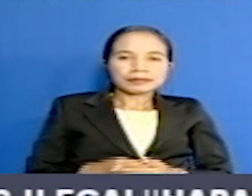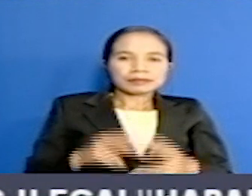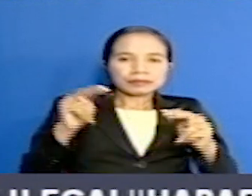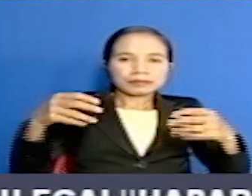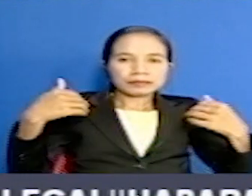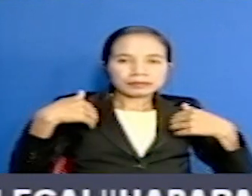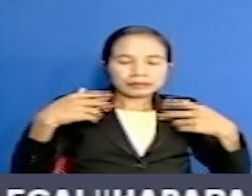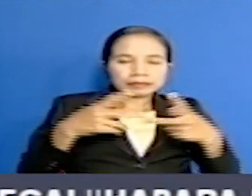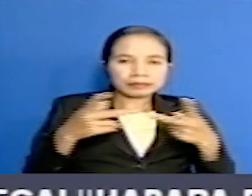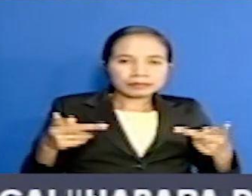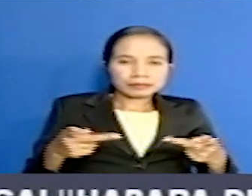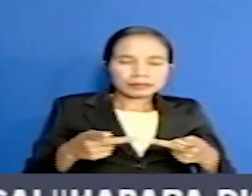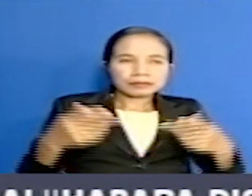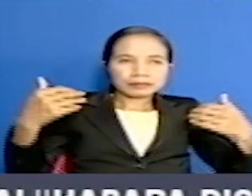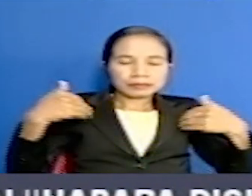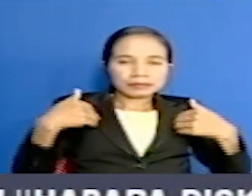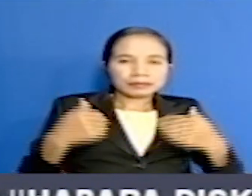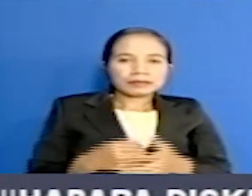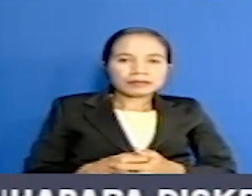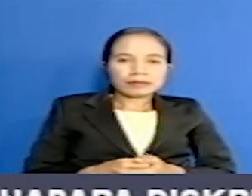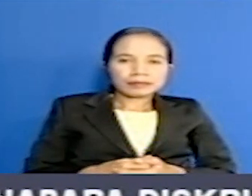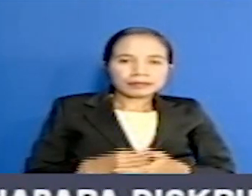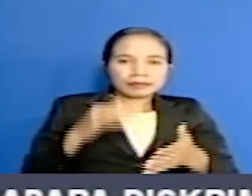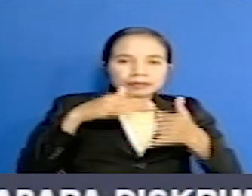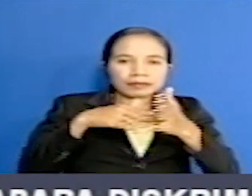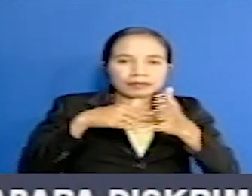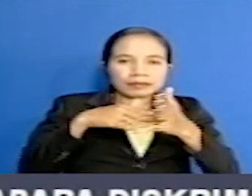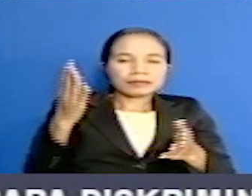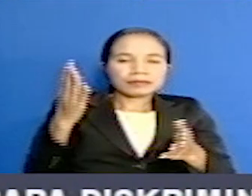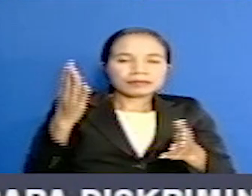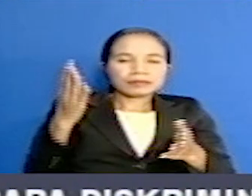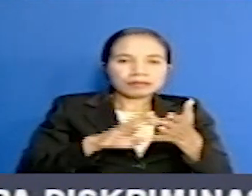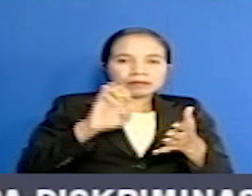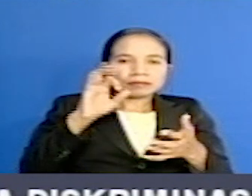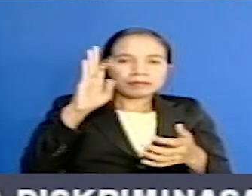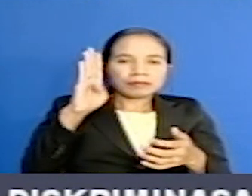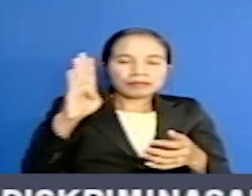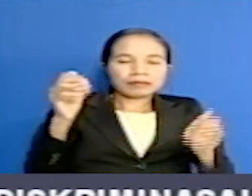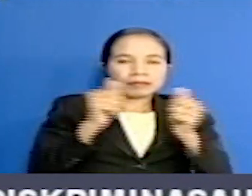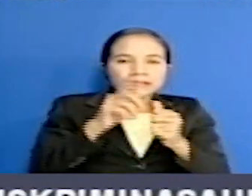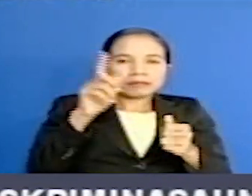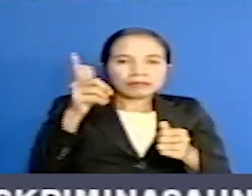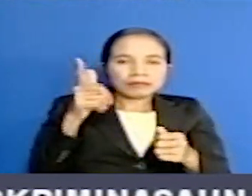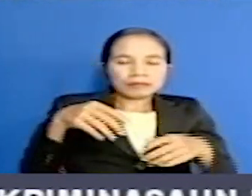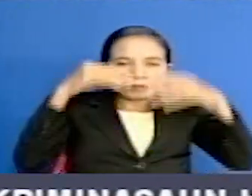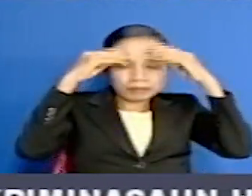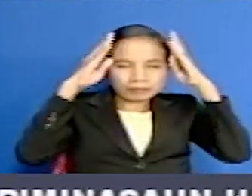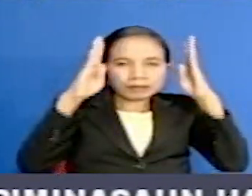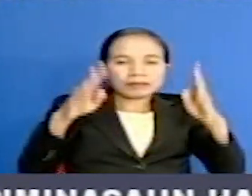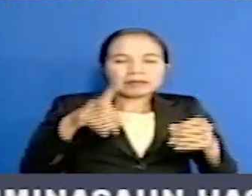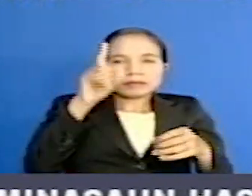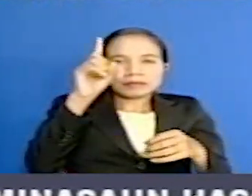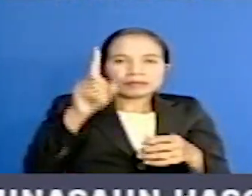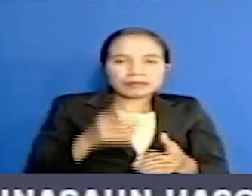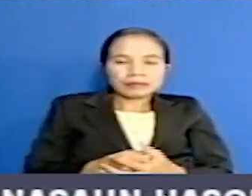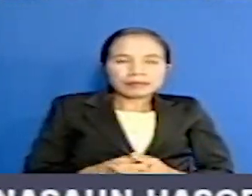Que evacua vai ter mesmo cá e tem instalado. Enquanto o total estudante e a escola refere a muito que na Ingranulu Racing, no professores permanente